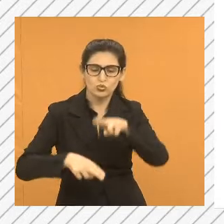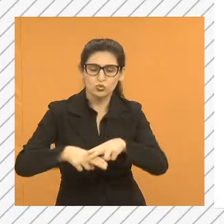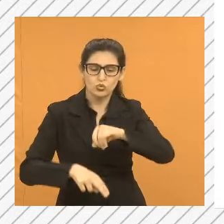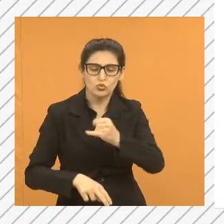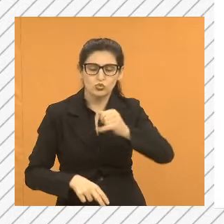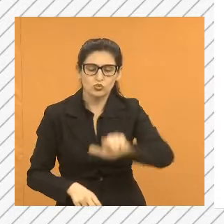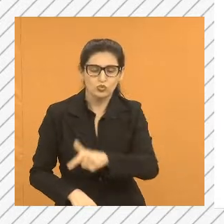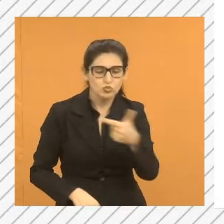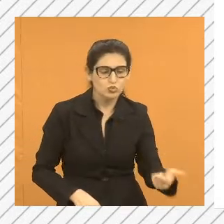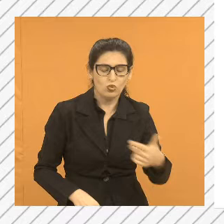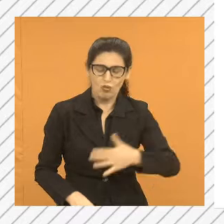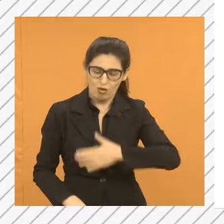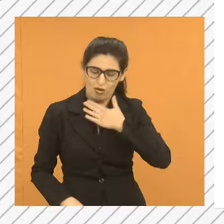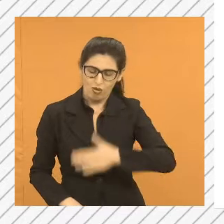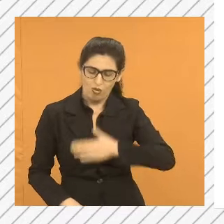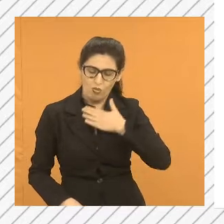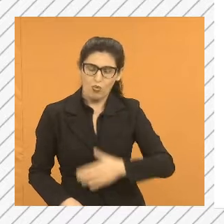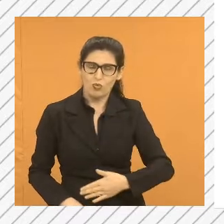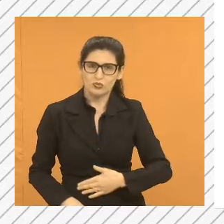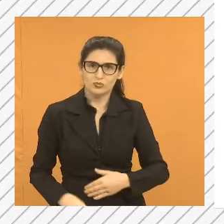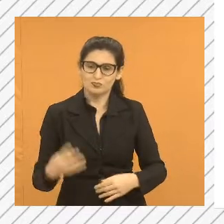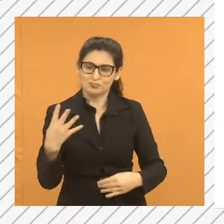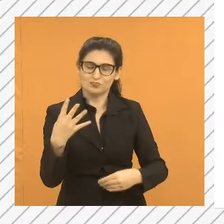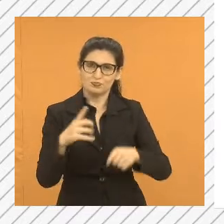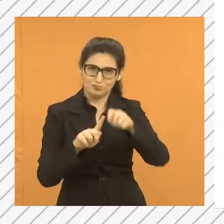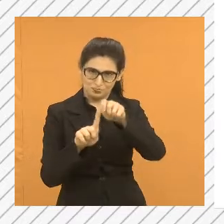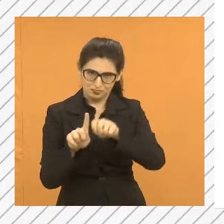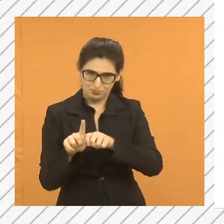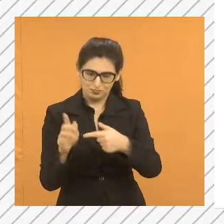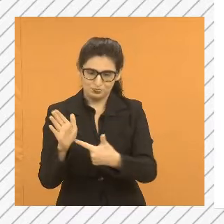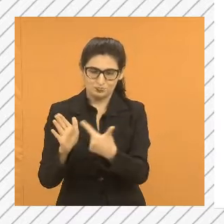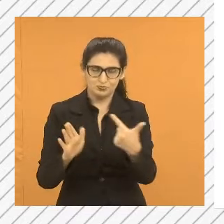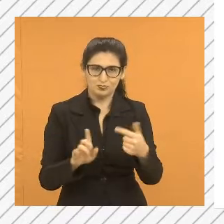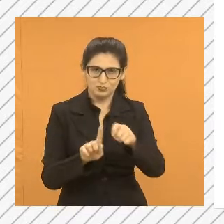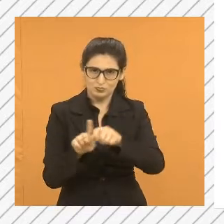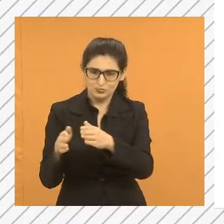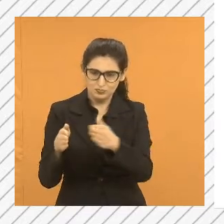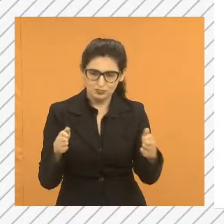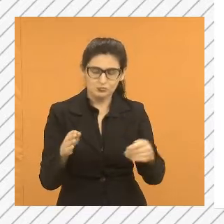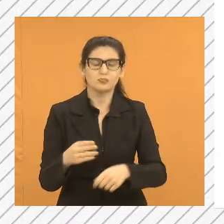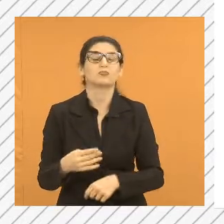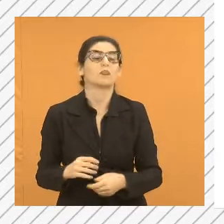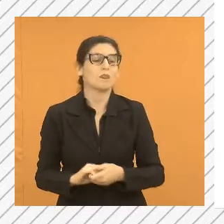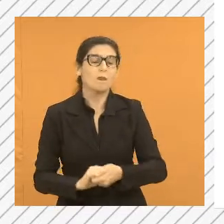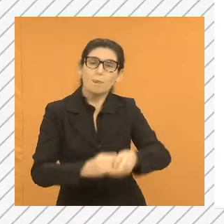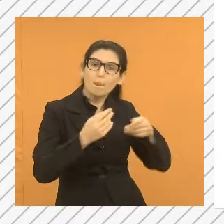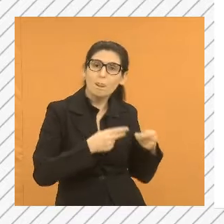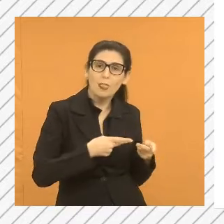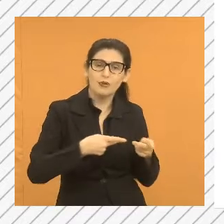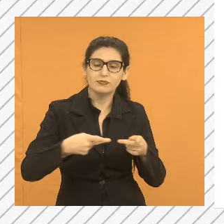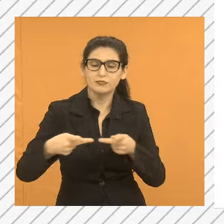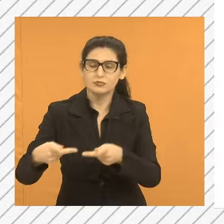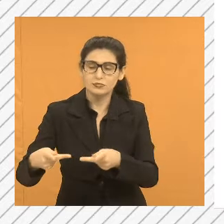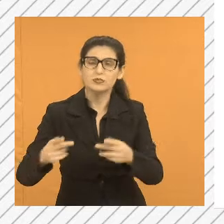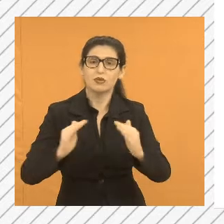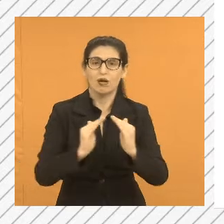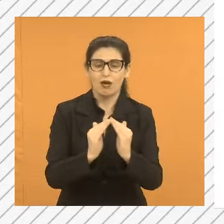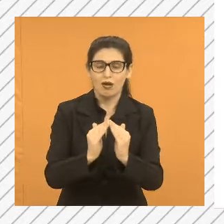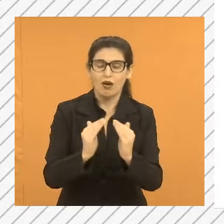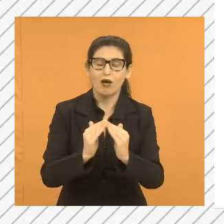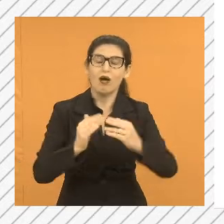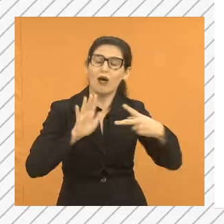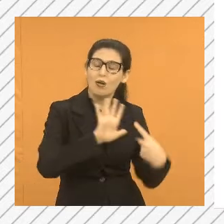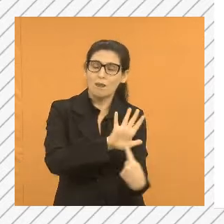O gráfico aponta para essa produção dos atendimentos e visitas domiciliares, mostrando aí